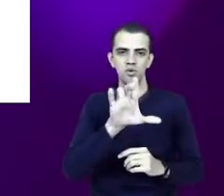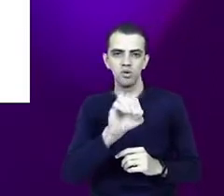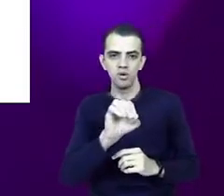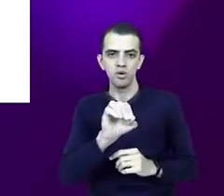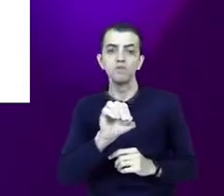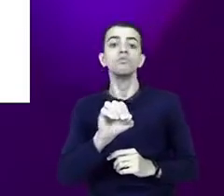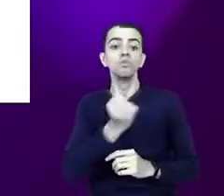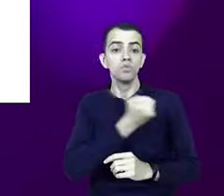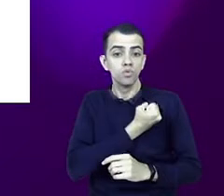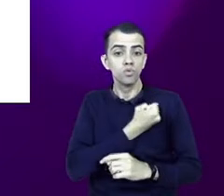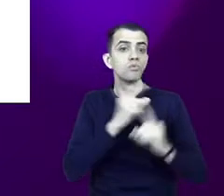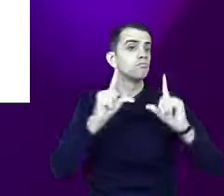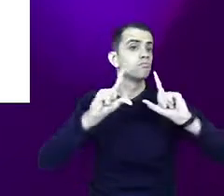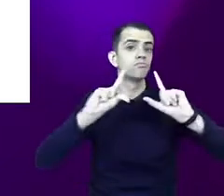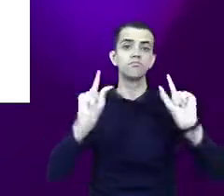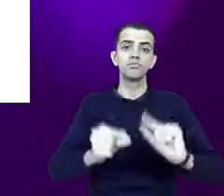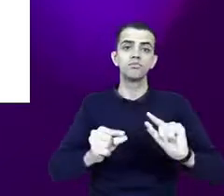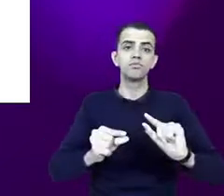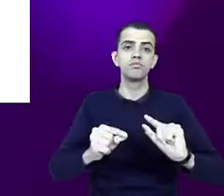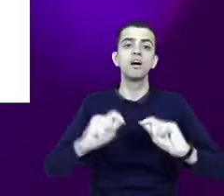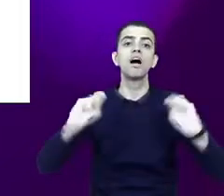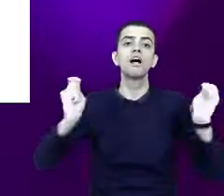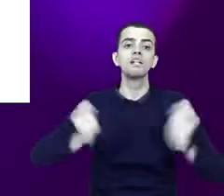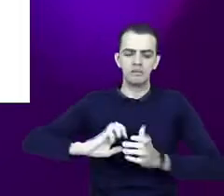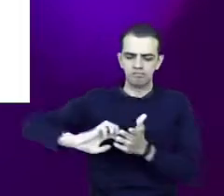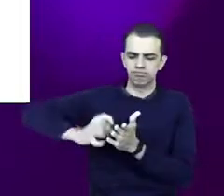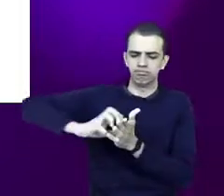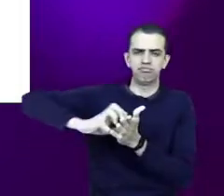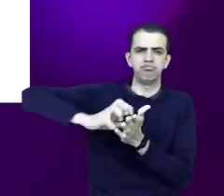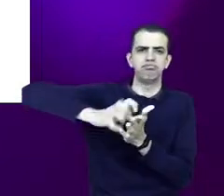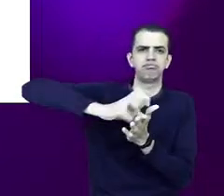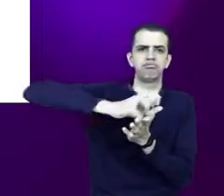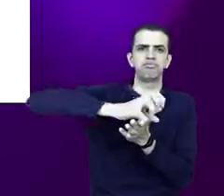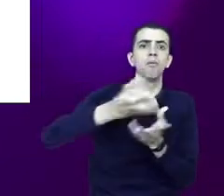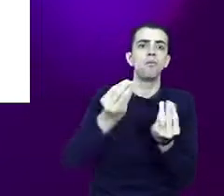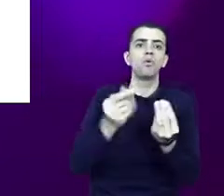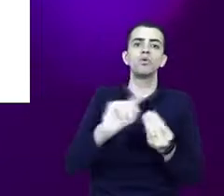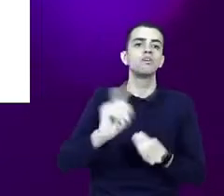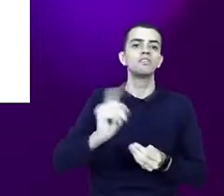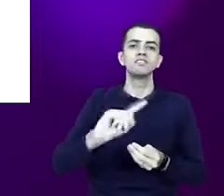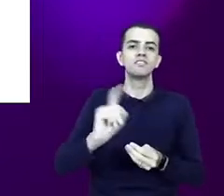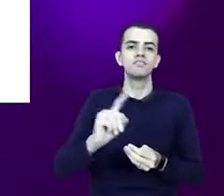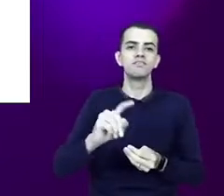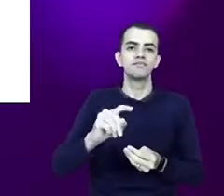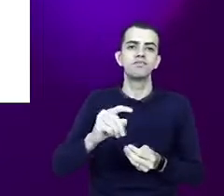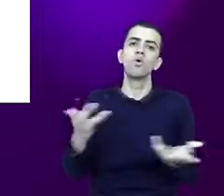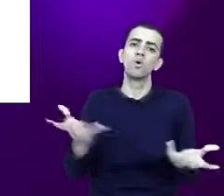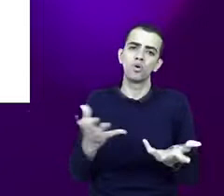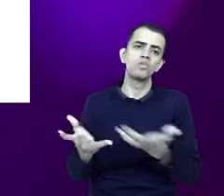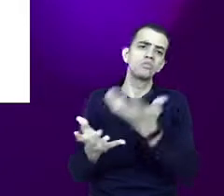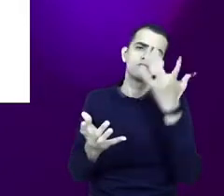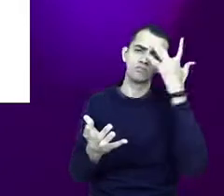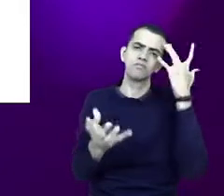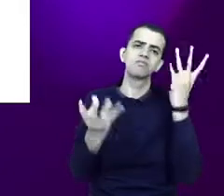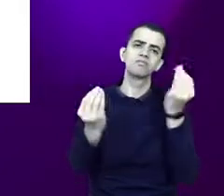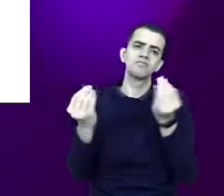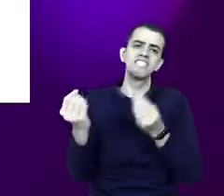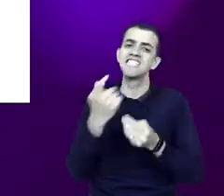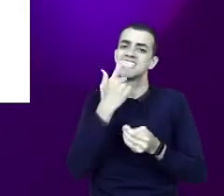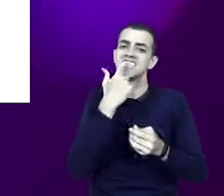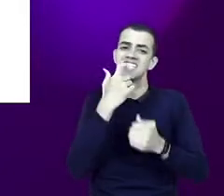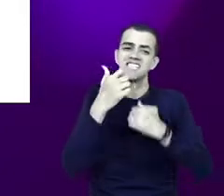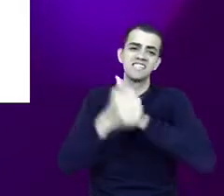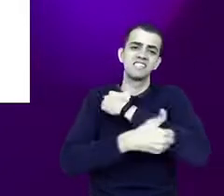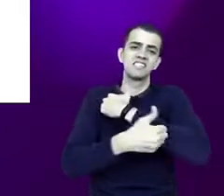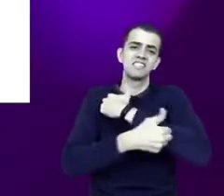menores. Então, com isso, eu economizo estoque ósseo. E nós sabemos hoje o problema que é a falta de estoque ósseo, caso